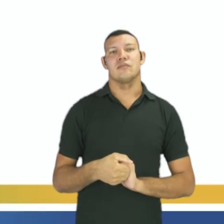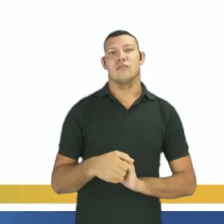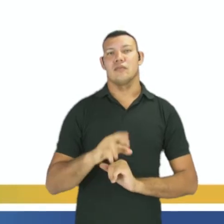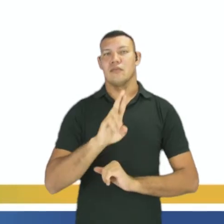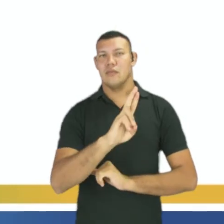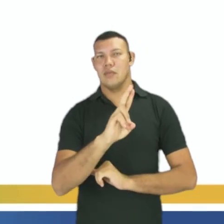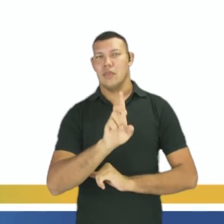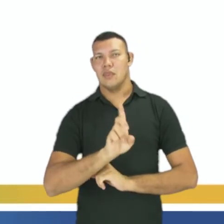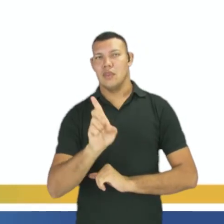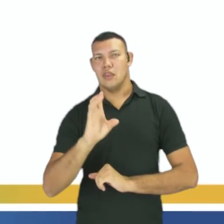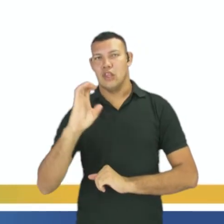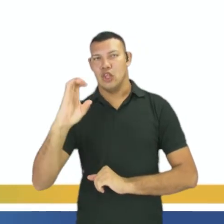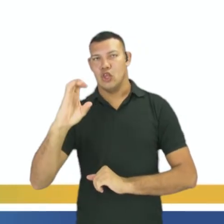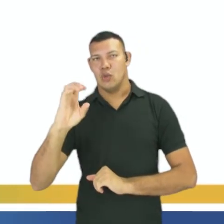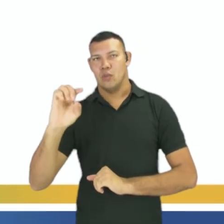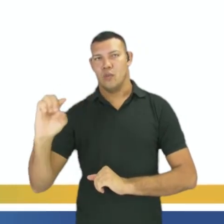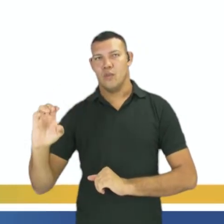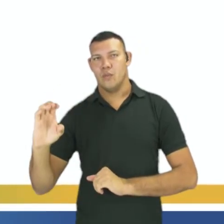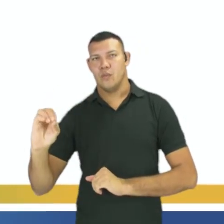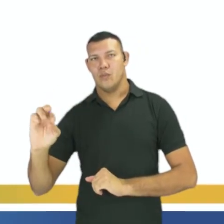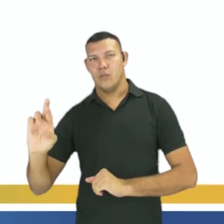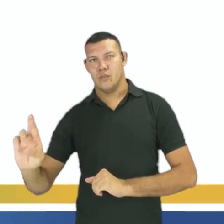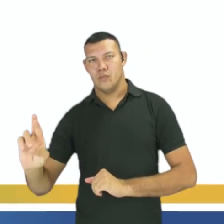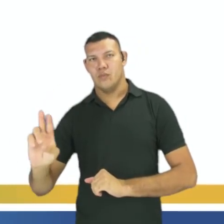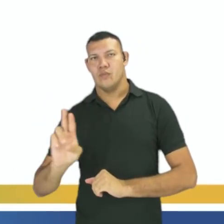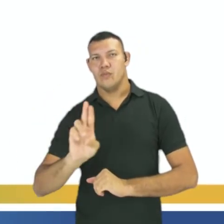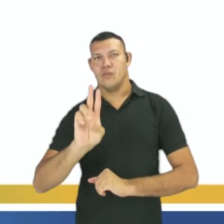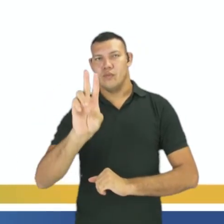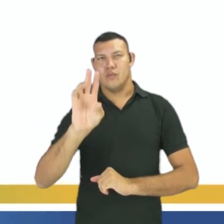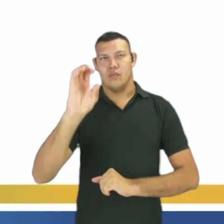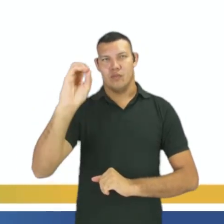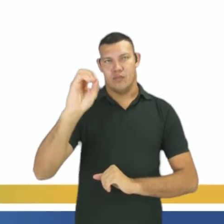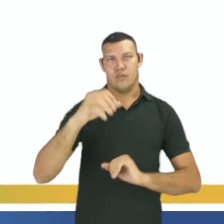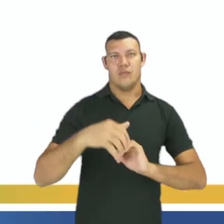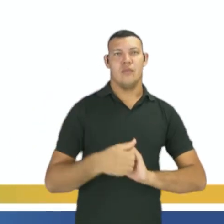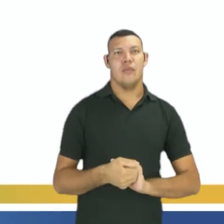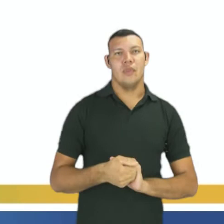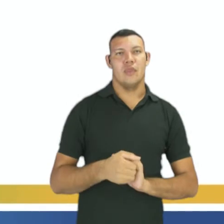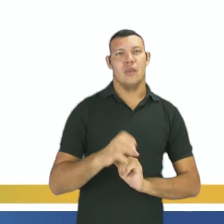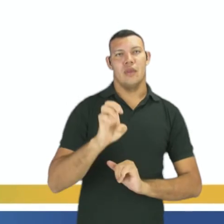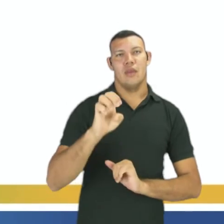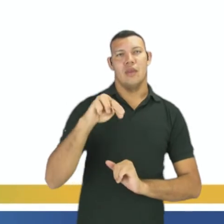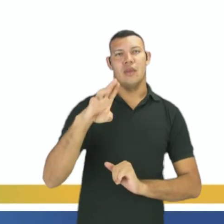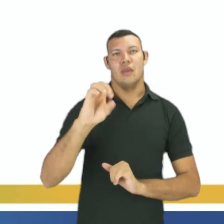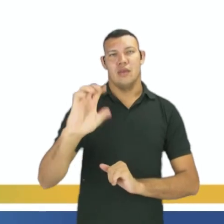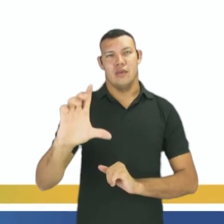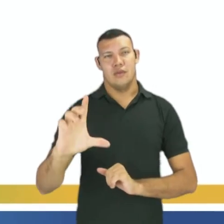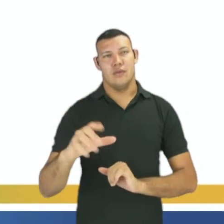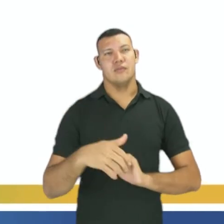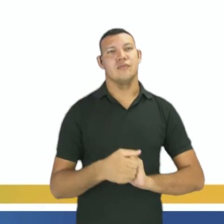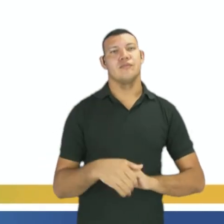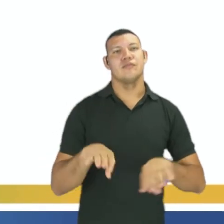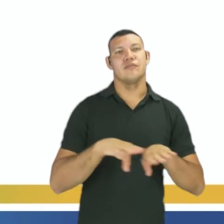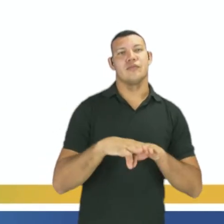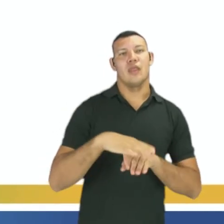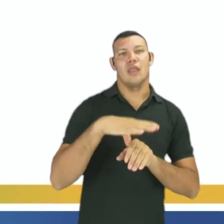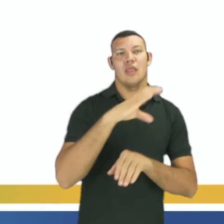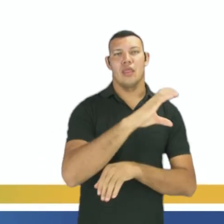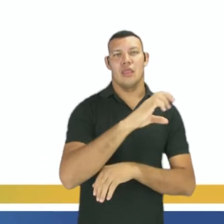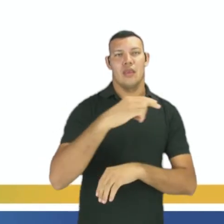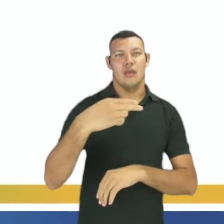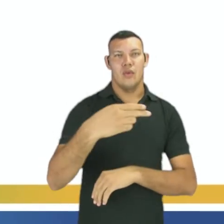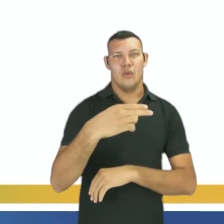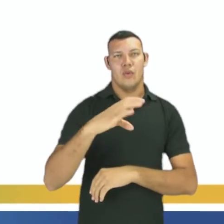Exemplo do enol, que parece um álcool, ele tem uma hidroxila, cetona também, que é uma dupla O, que é a